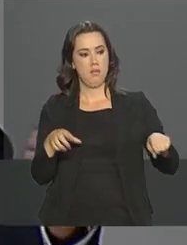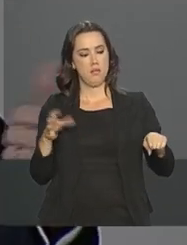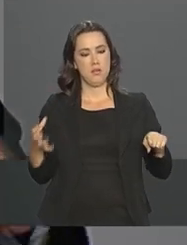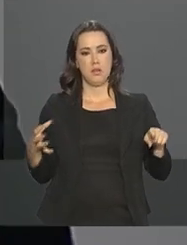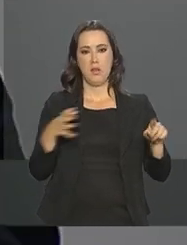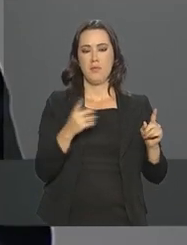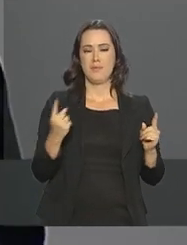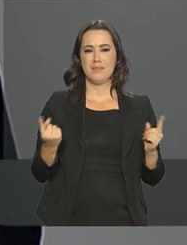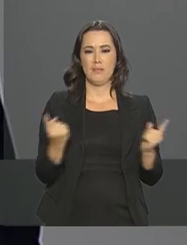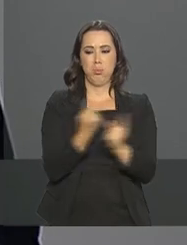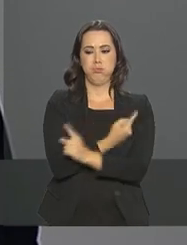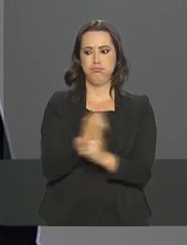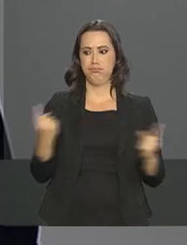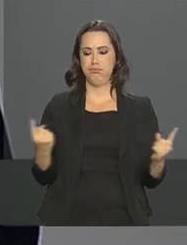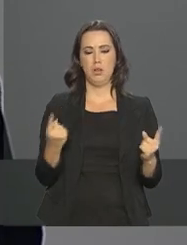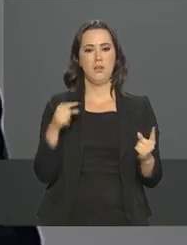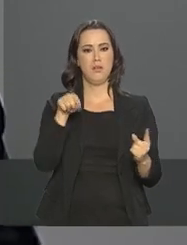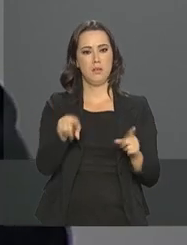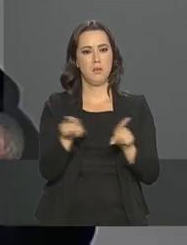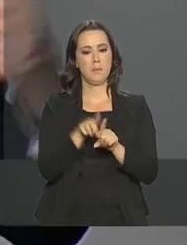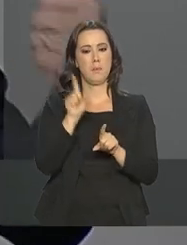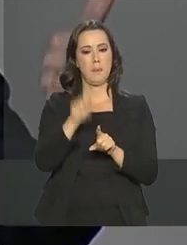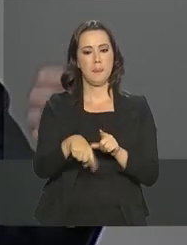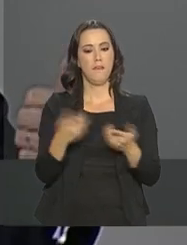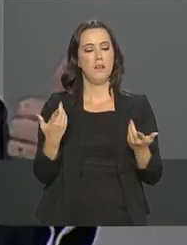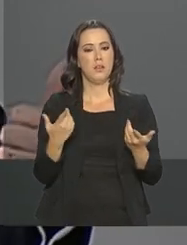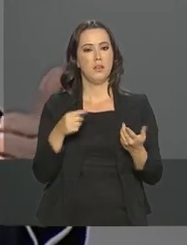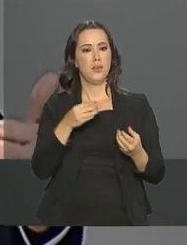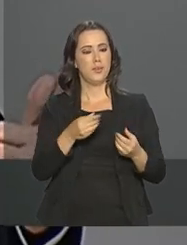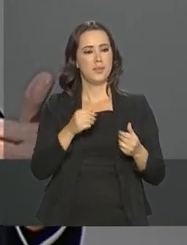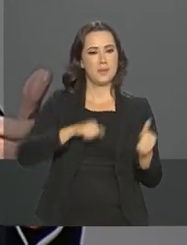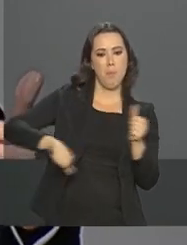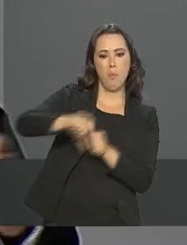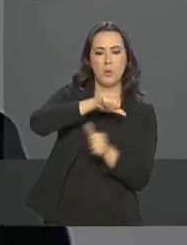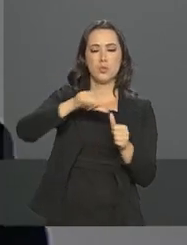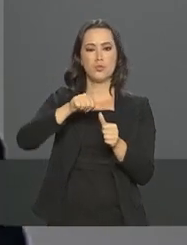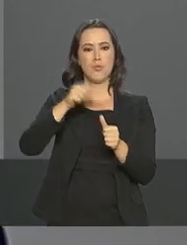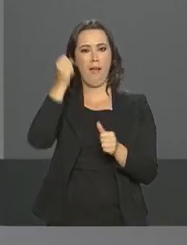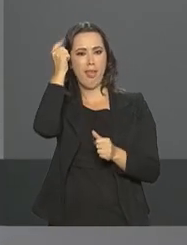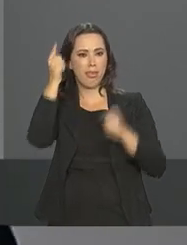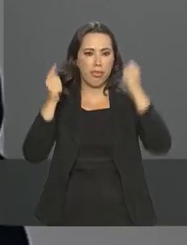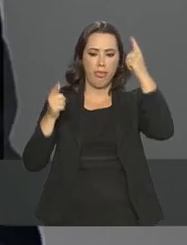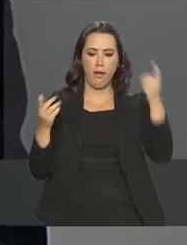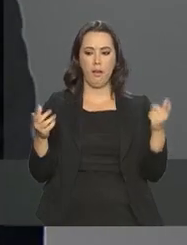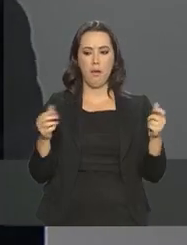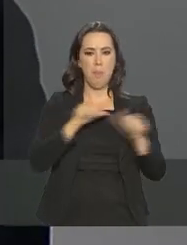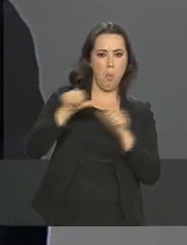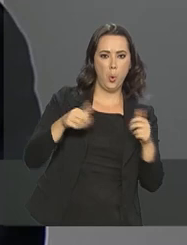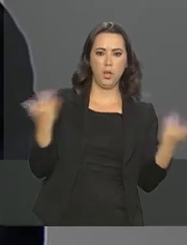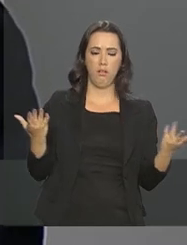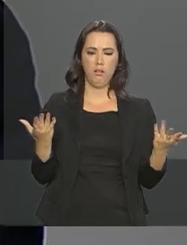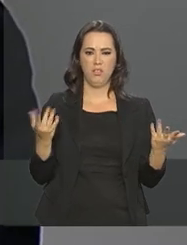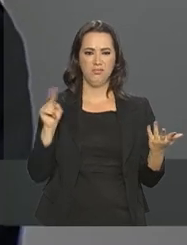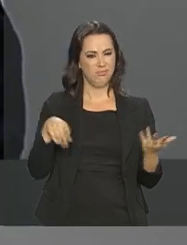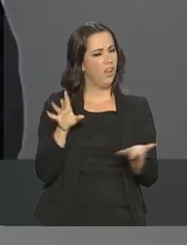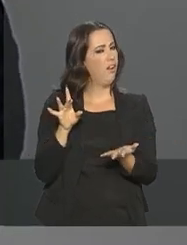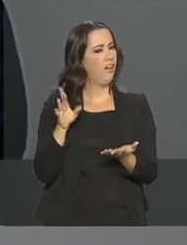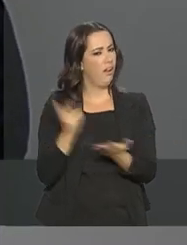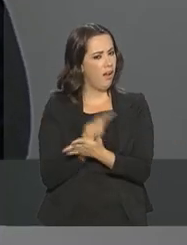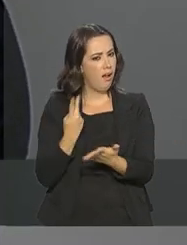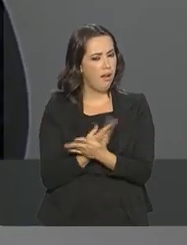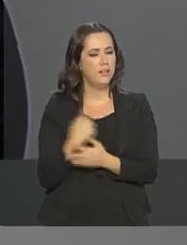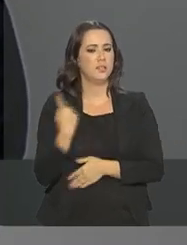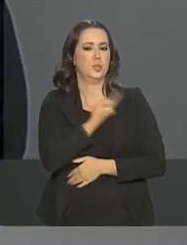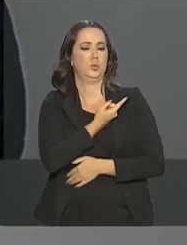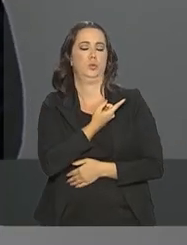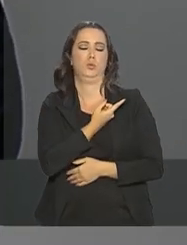teses da situação passava a ser da oposição e da oposição passava a situação e isso não é adequado no nosso país por isso que eu